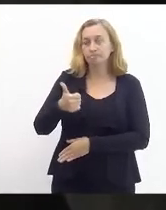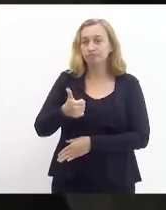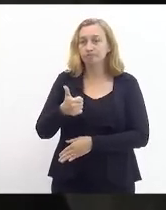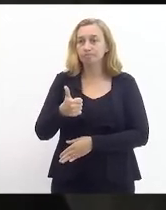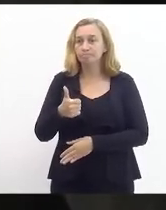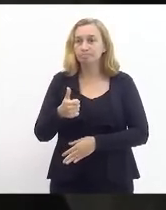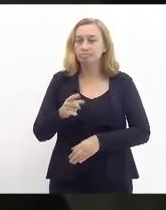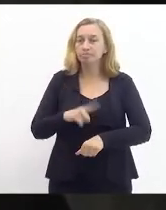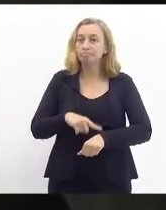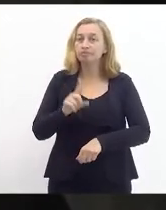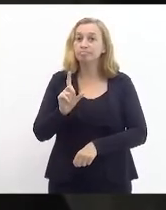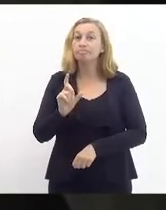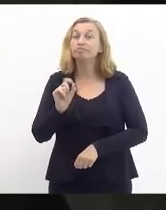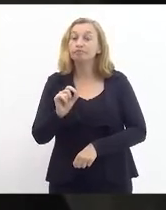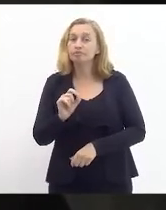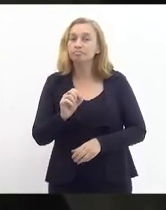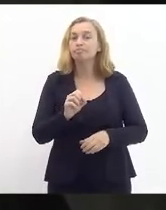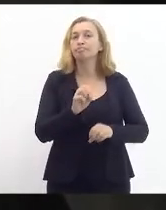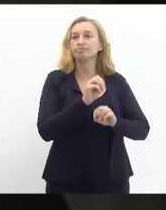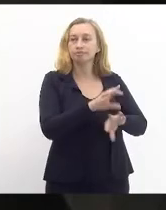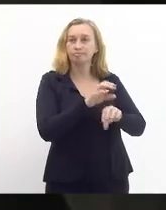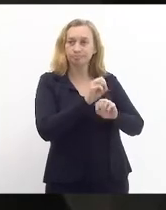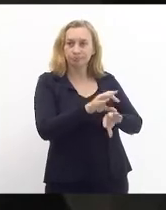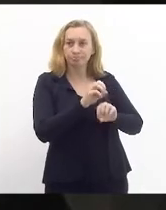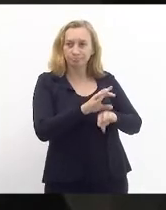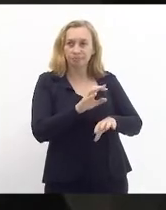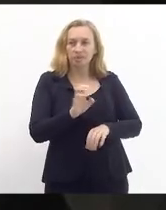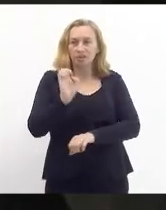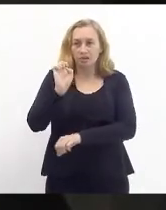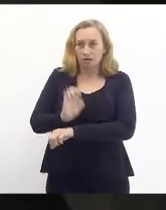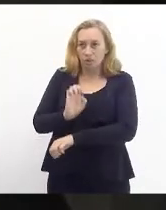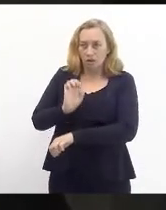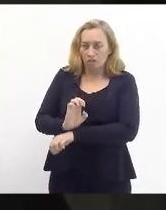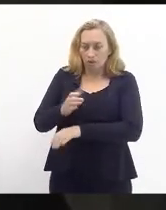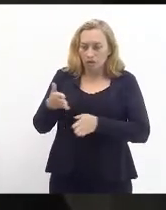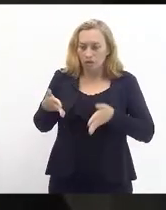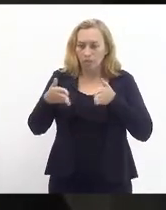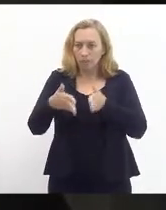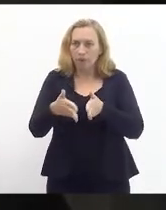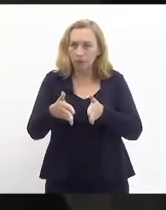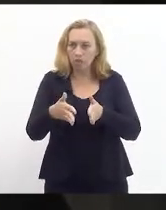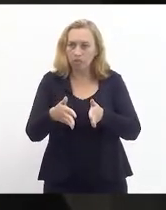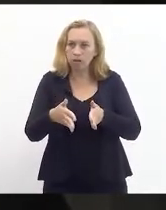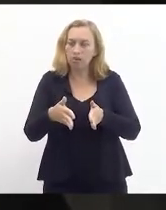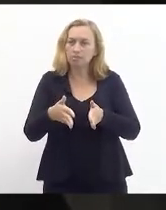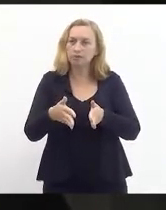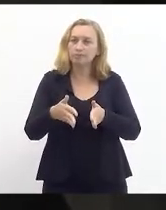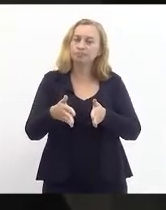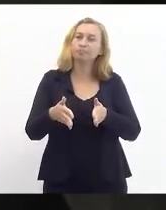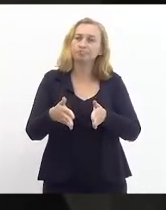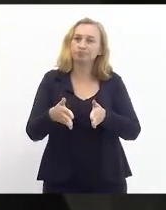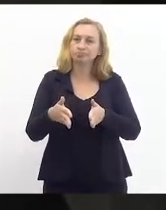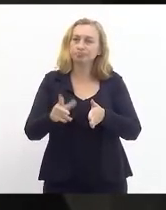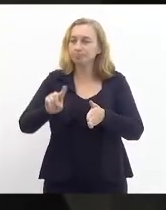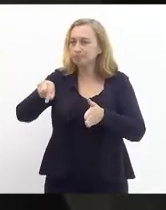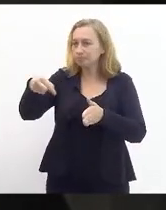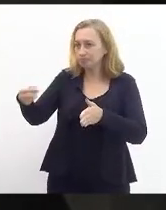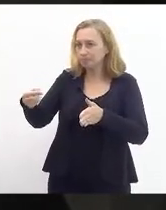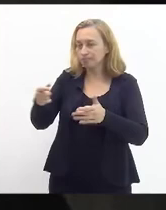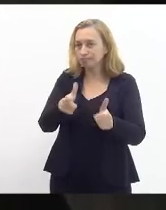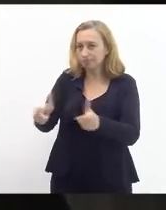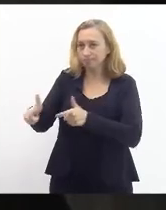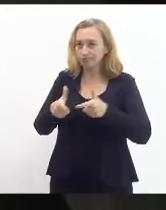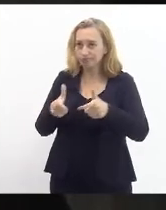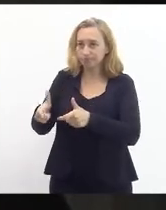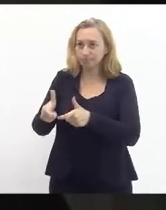Qual a educação então o Estado tem que sair de áreas onde ele tá incomodando muito a participação dele não é desejável